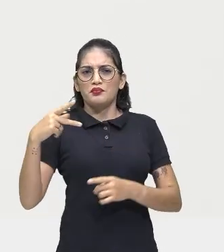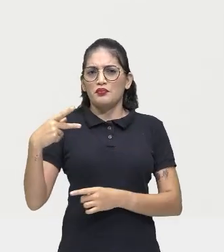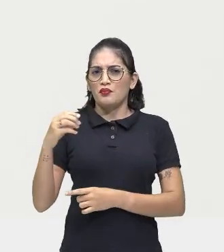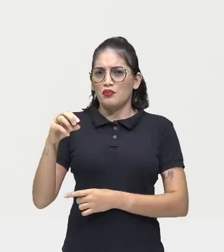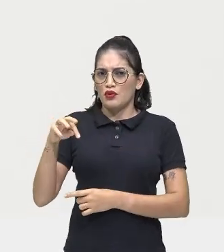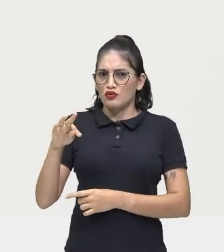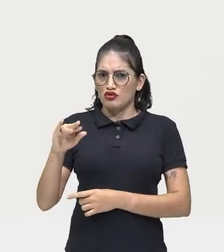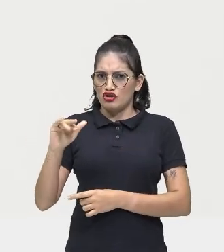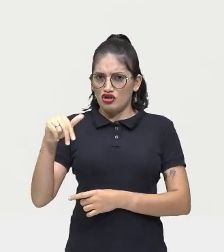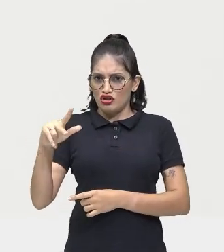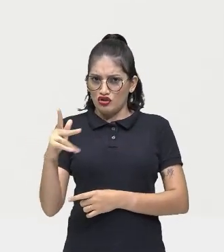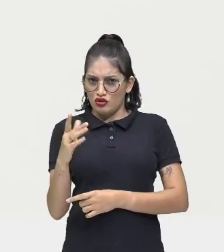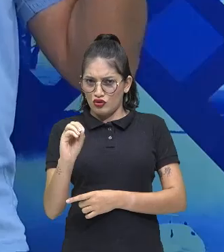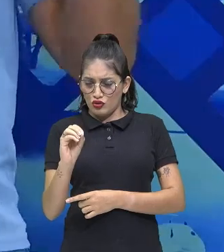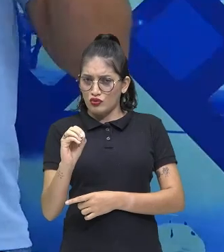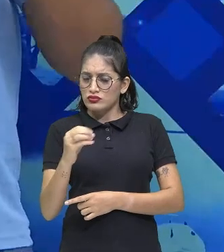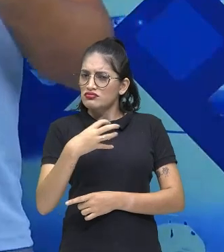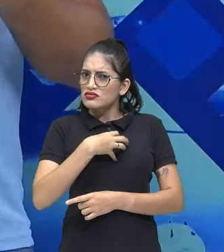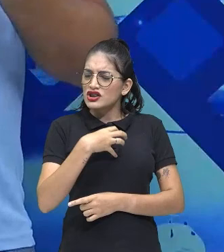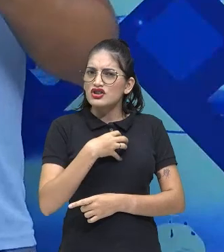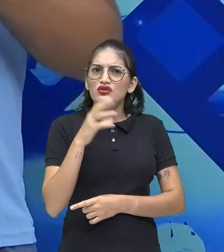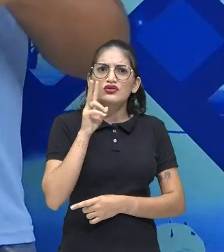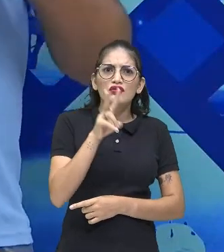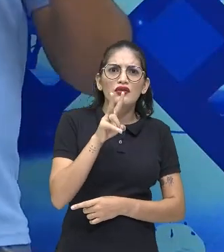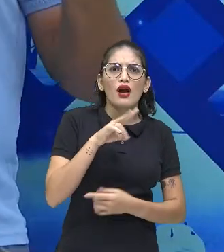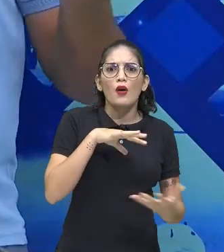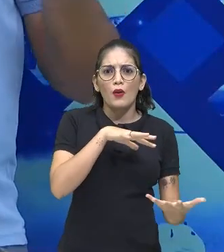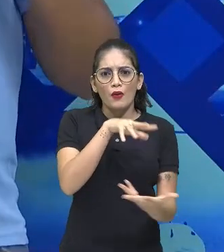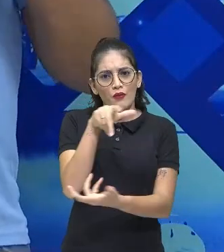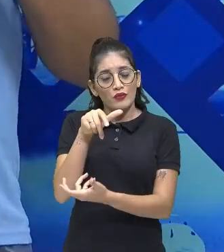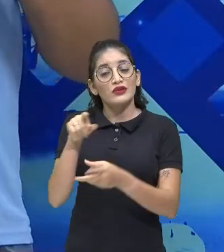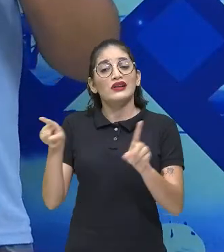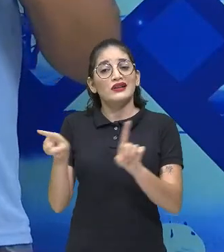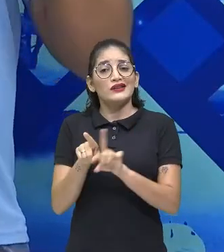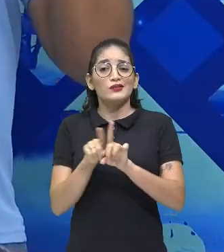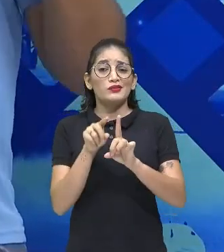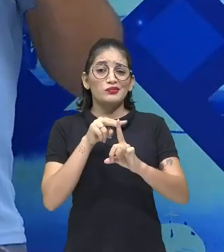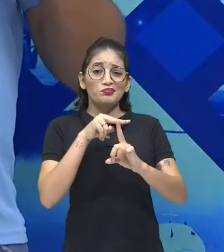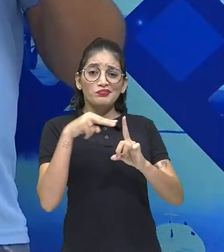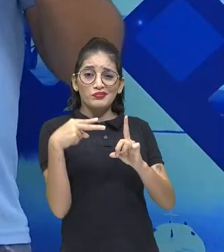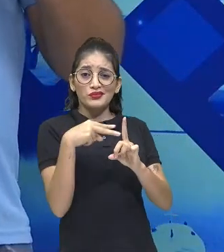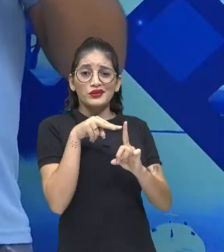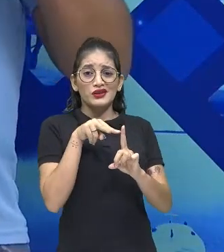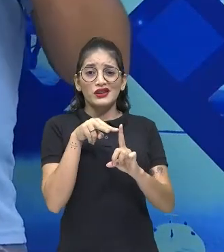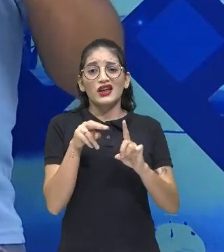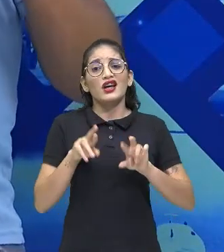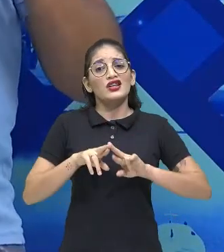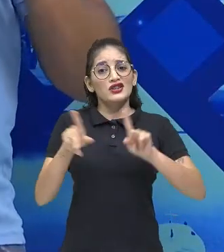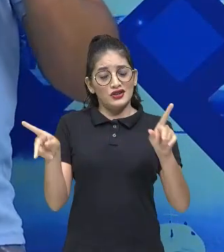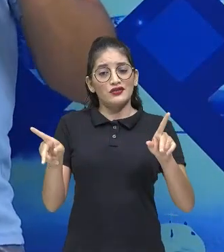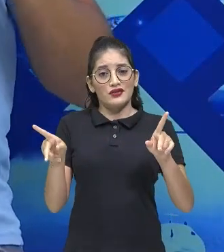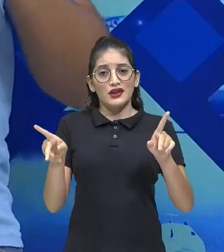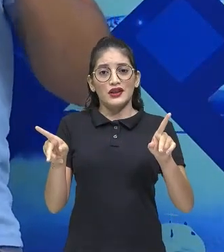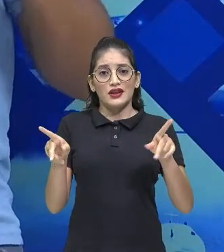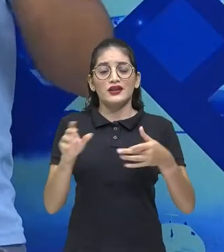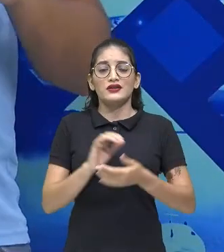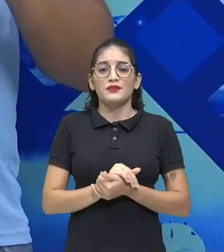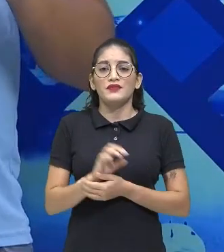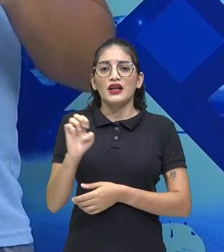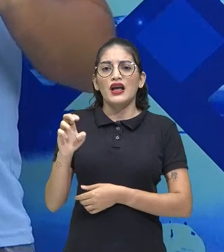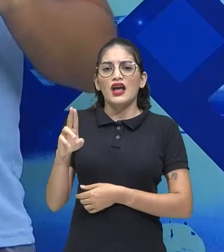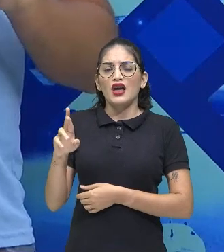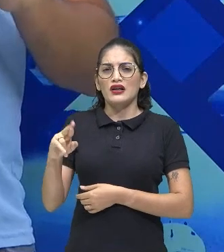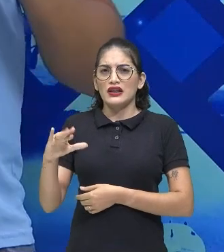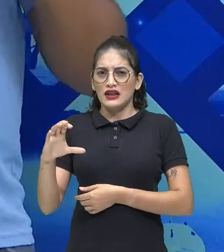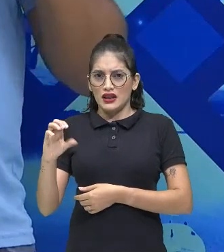de ponto de vista, maneira de ver o mundo, e temos maneiras diferentes. Perceba aí que o eu lírico seria uma criança,